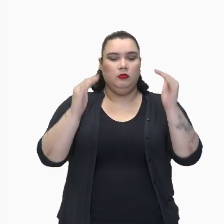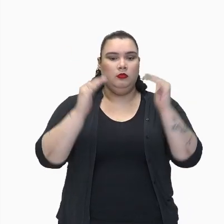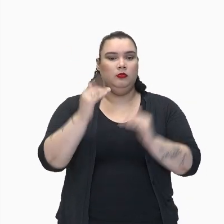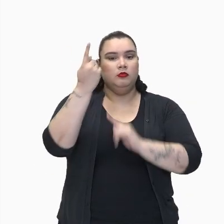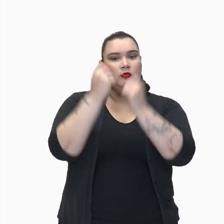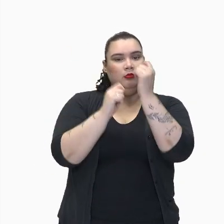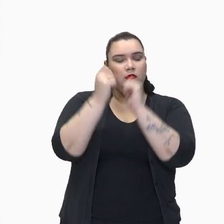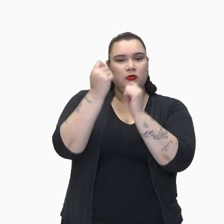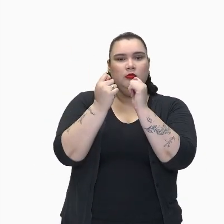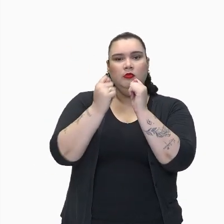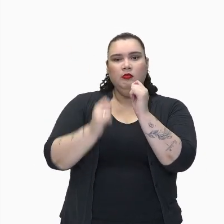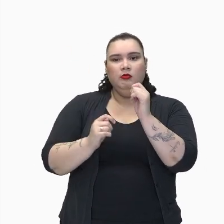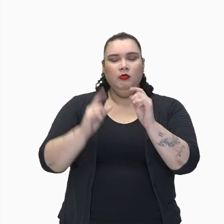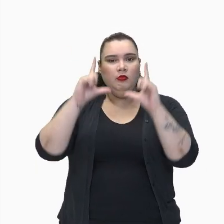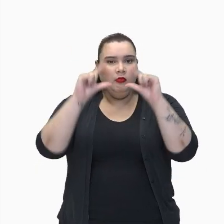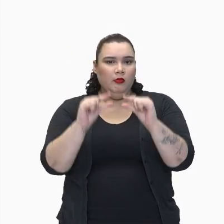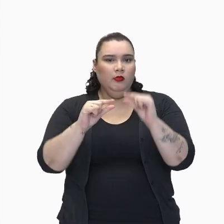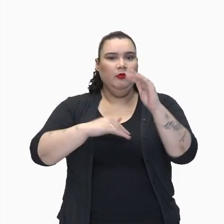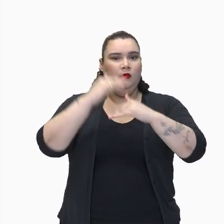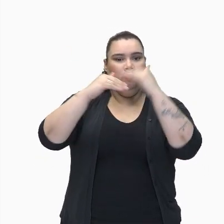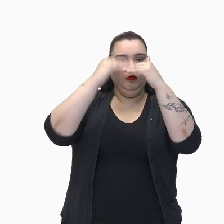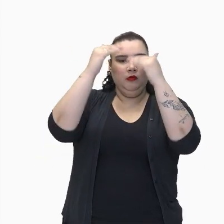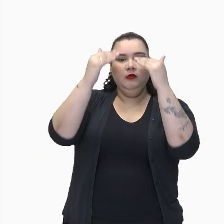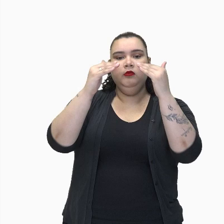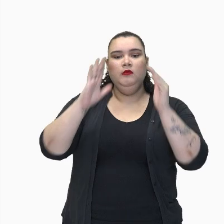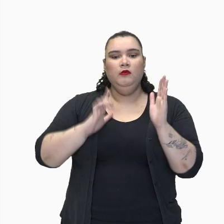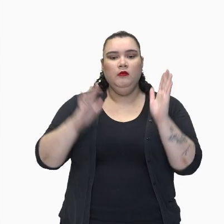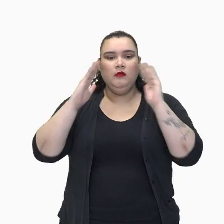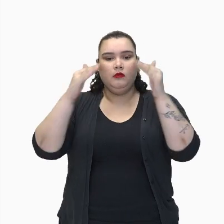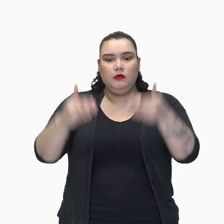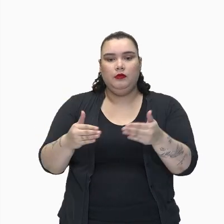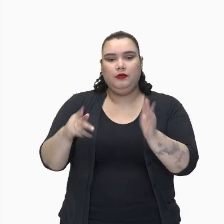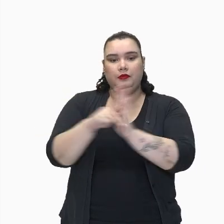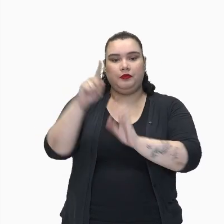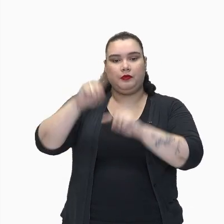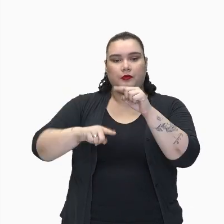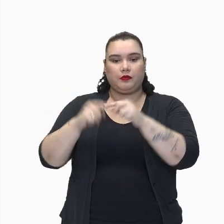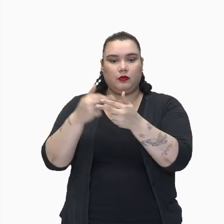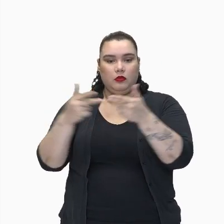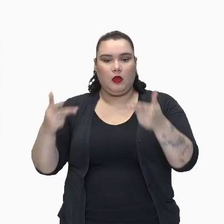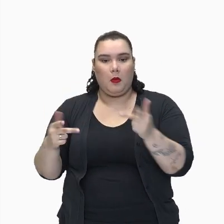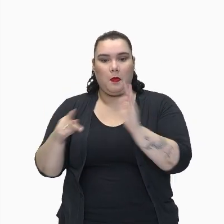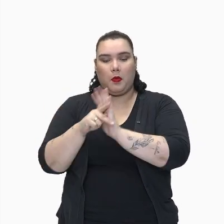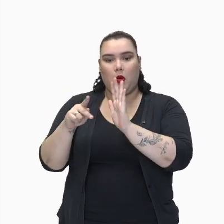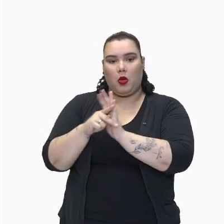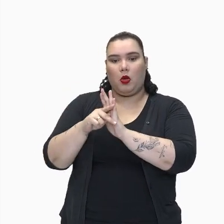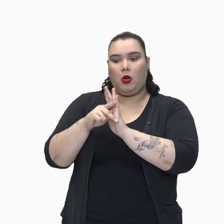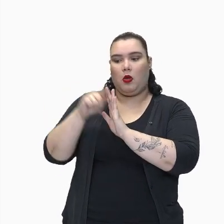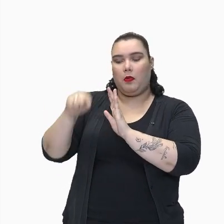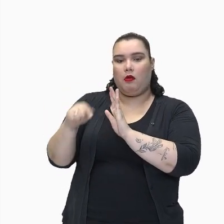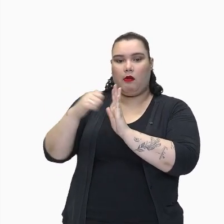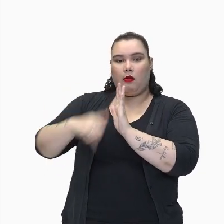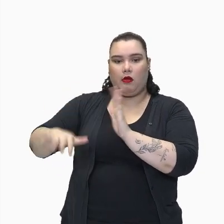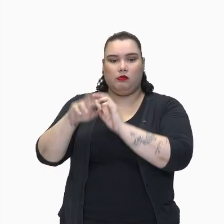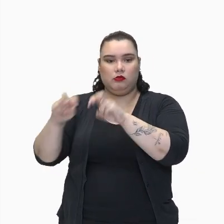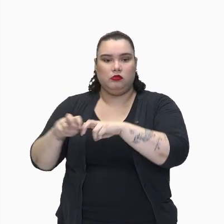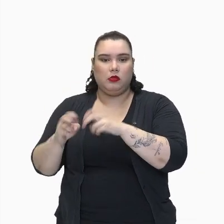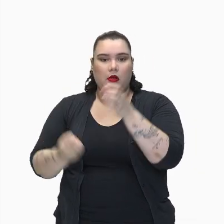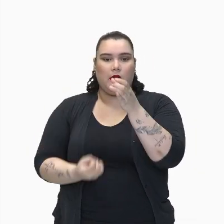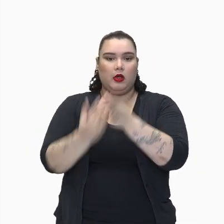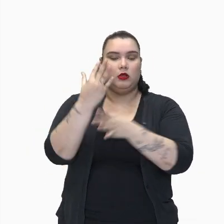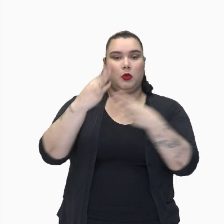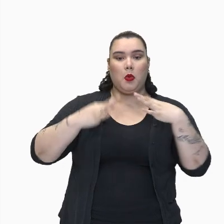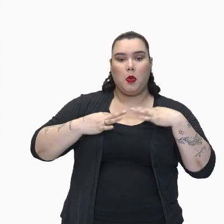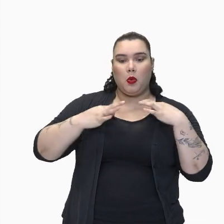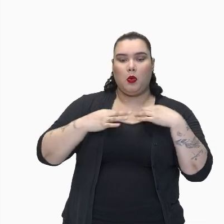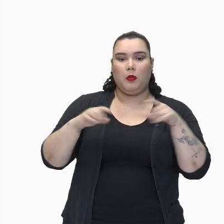indústria é pouco desenvolvida, fica restrita lá ao beneficiamento de matérias-primas agrícolas, a confecção de roupa